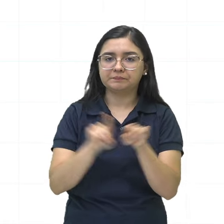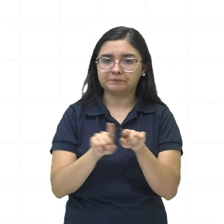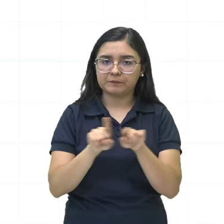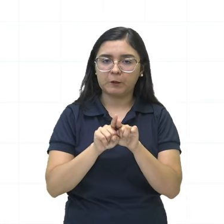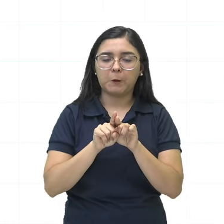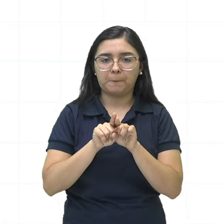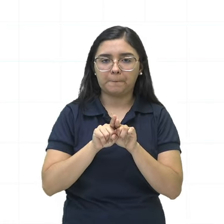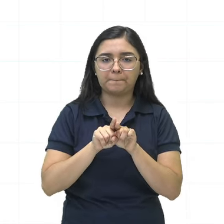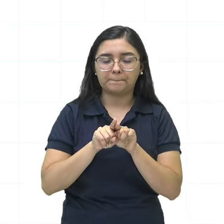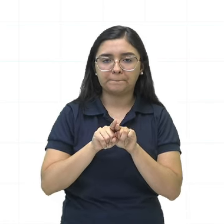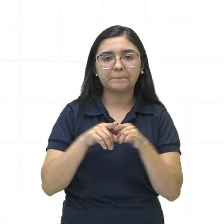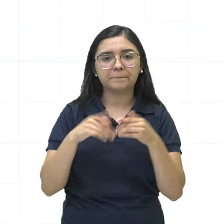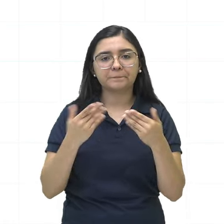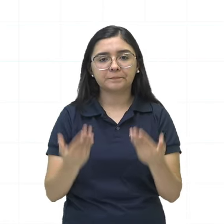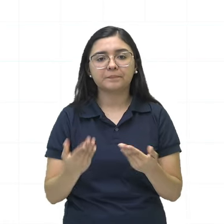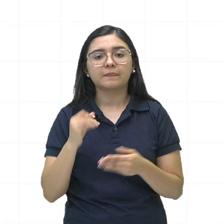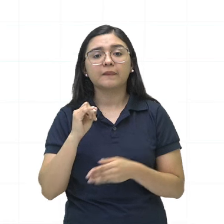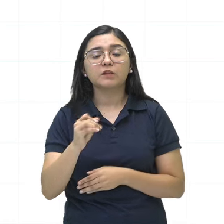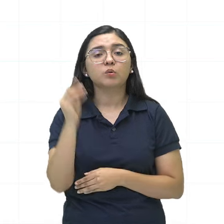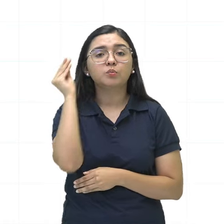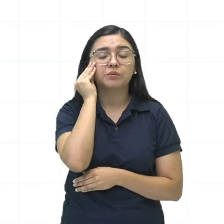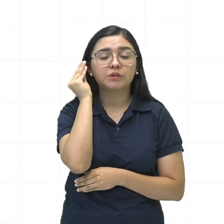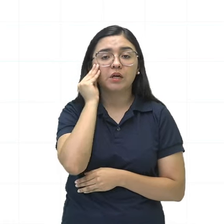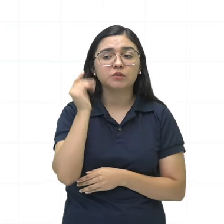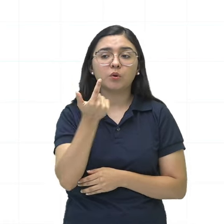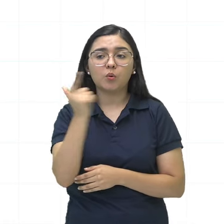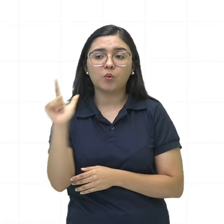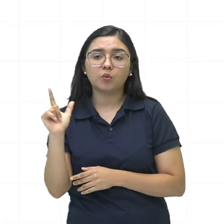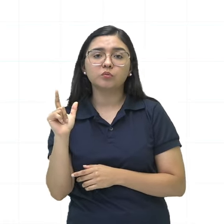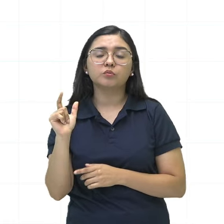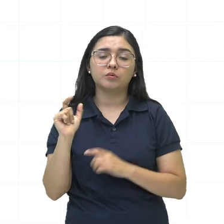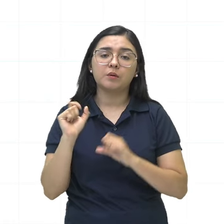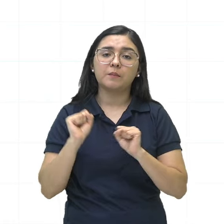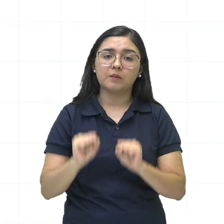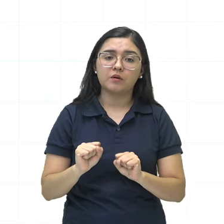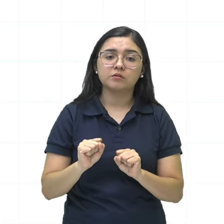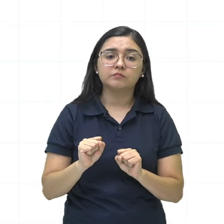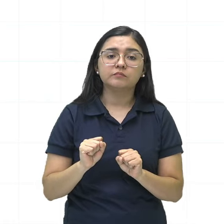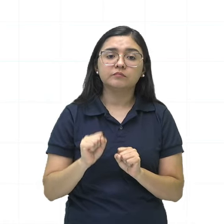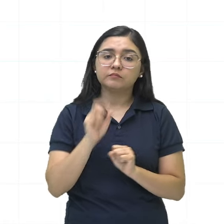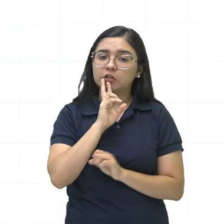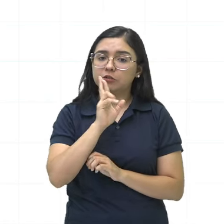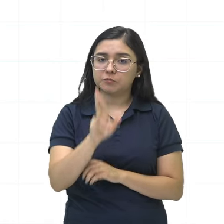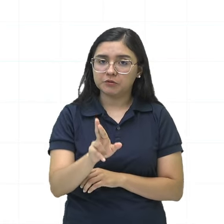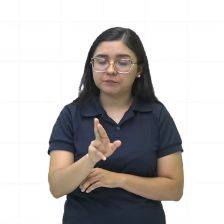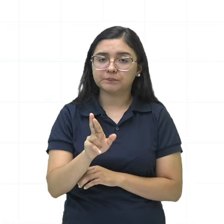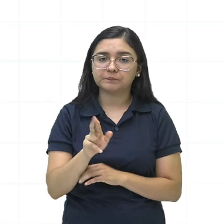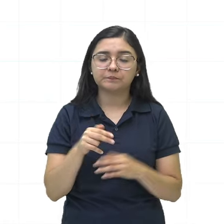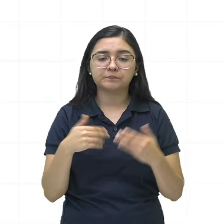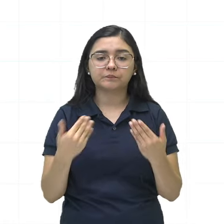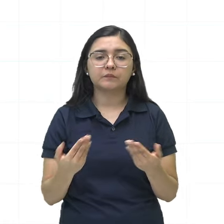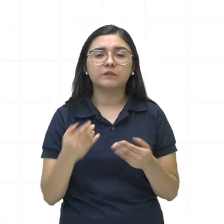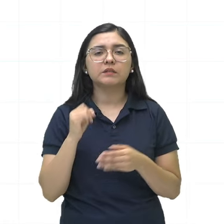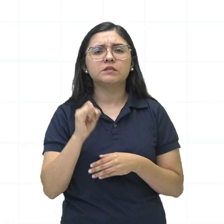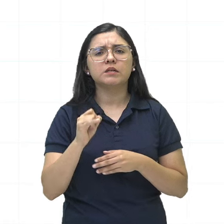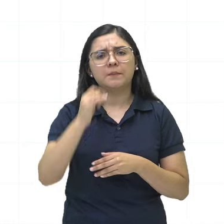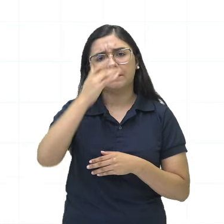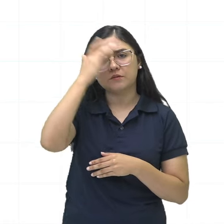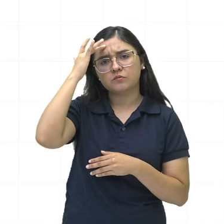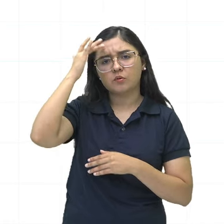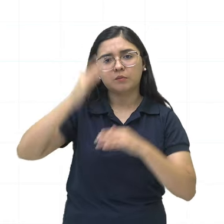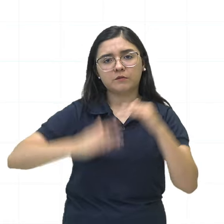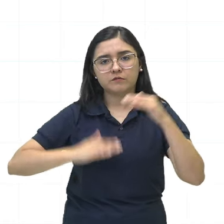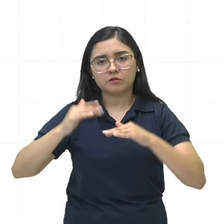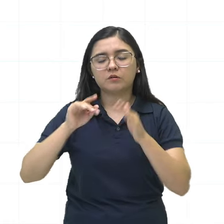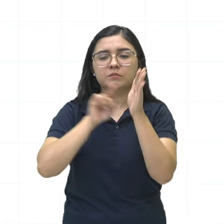válidas até que algum teste ou outro indício seja suficiente para invalidá-lo. Então, quando o cientista faz